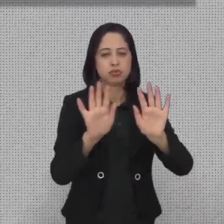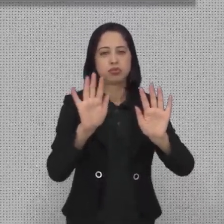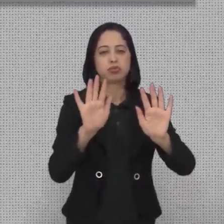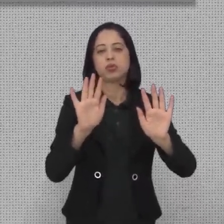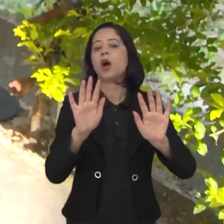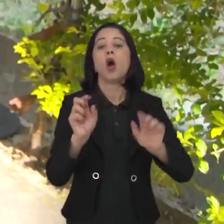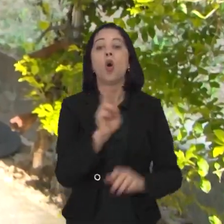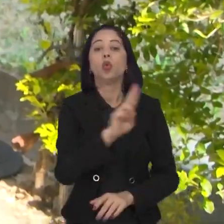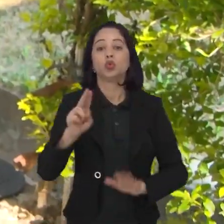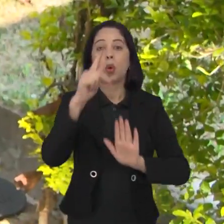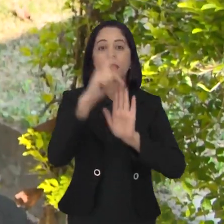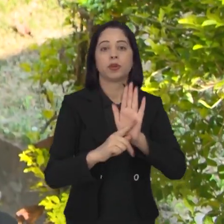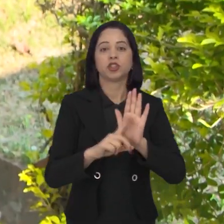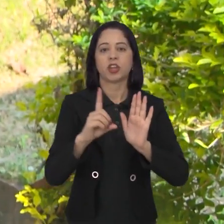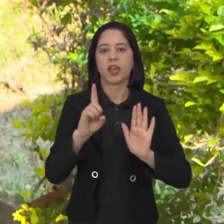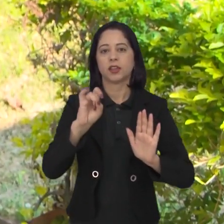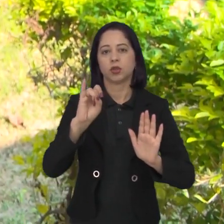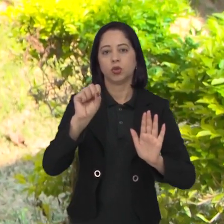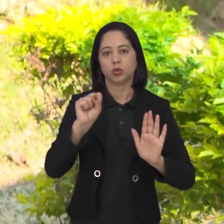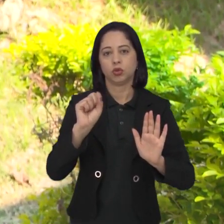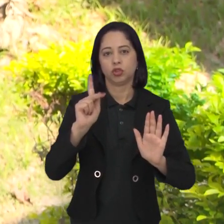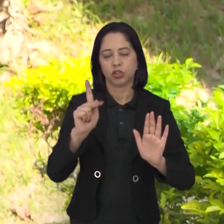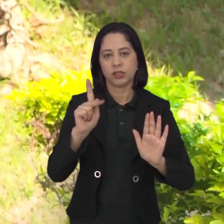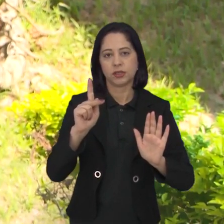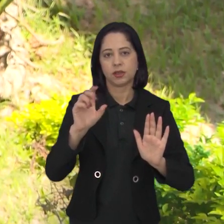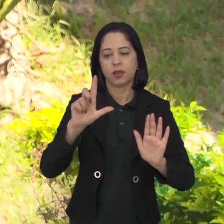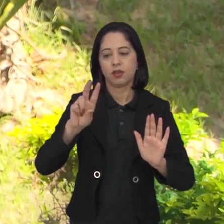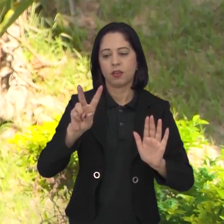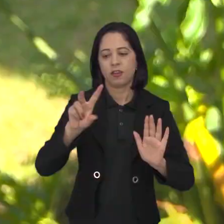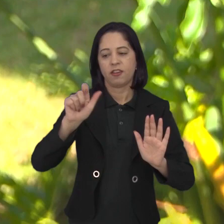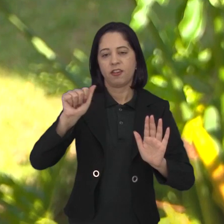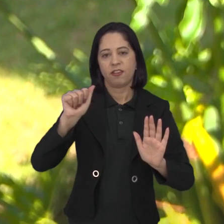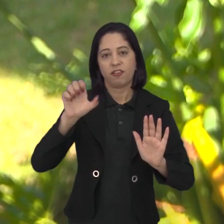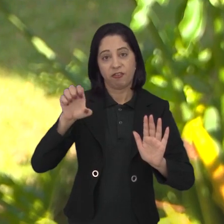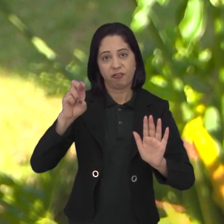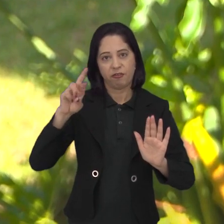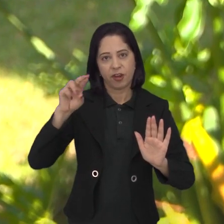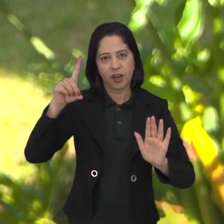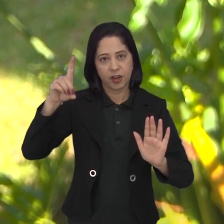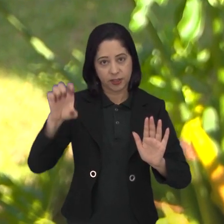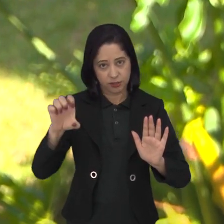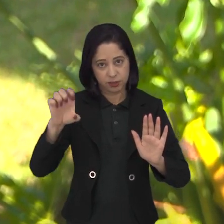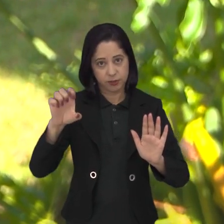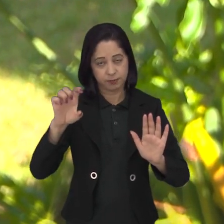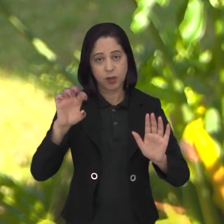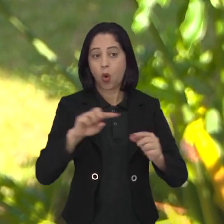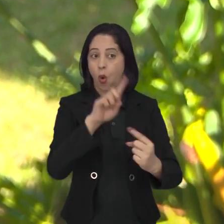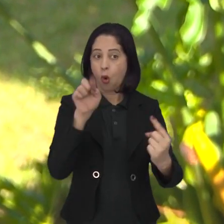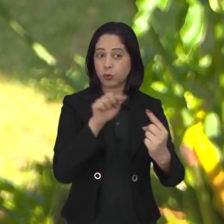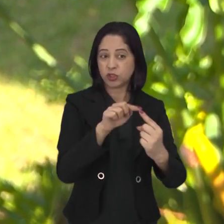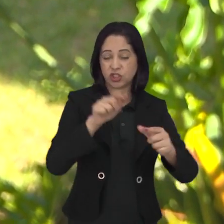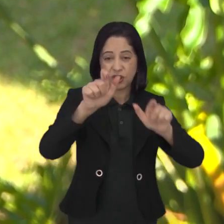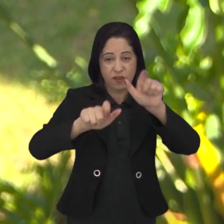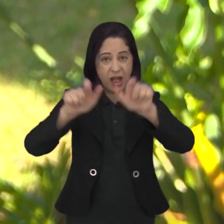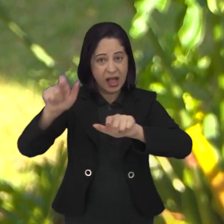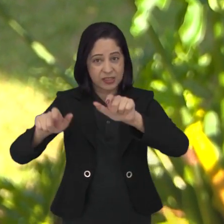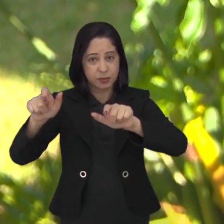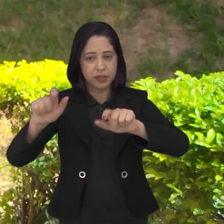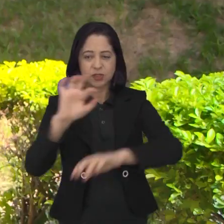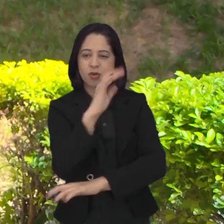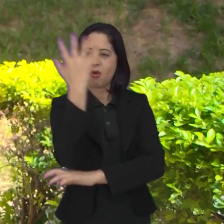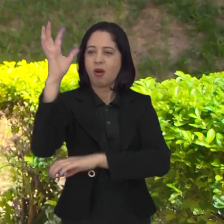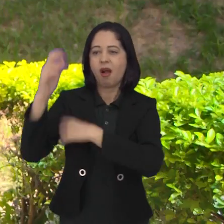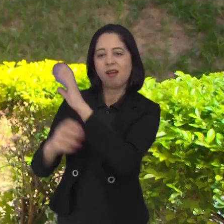Disque Verde, uma medida que, na avaliação do engenheiro ambiental, pode contribuir para aproximar a população da